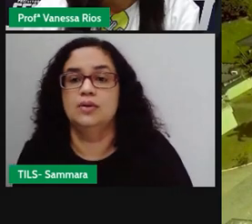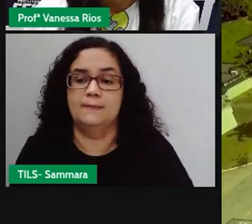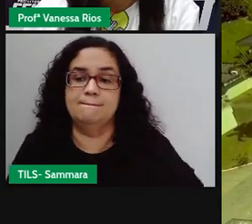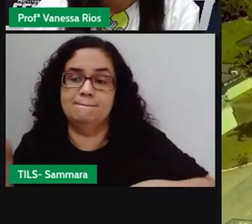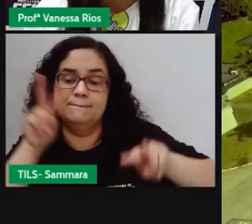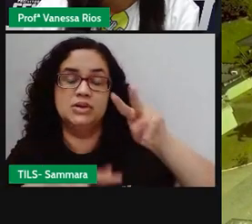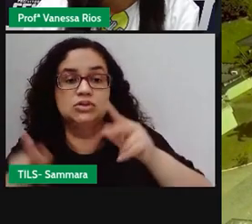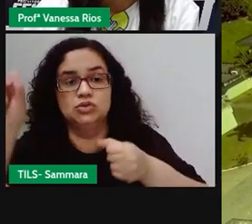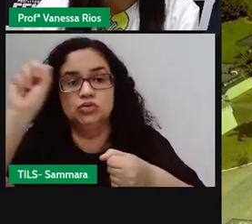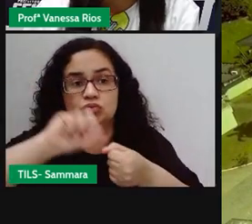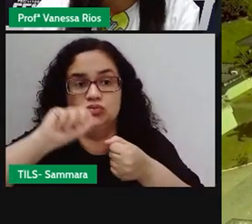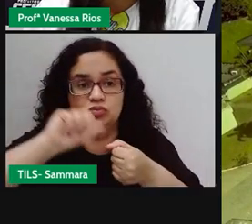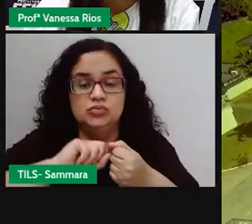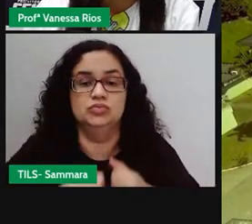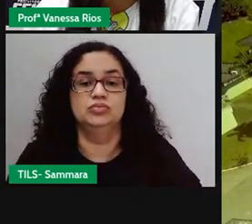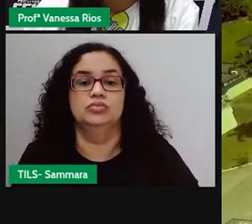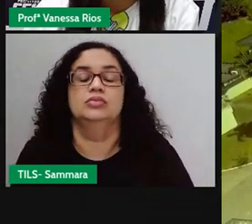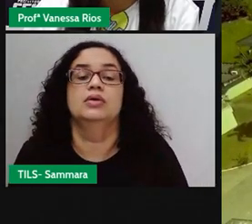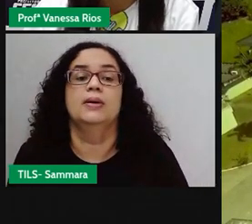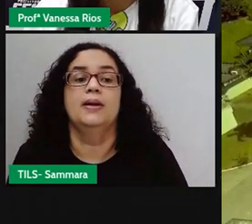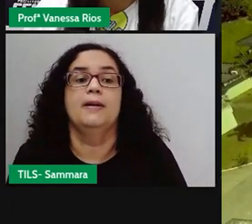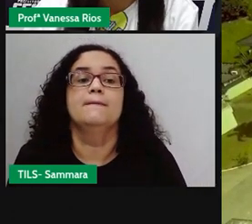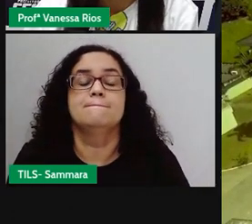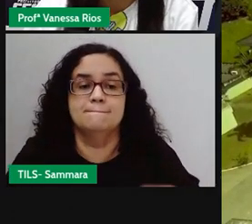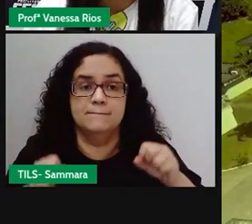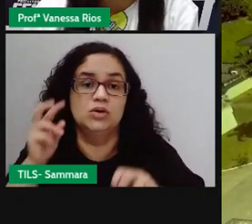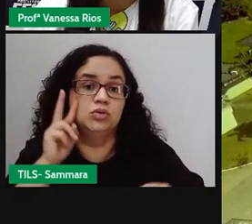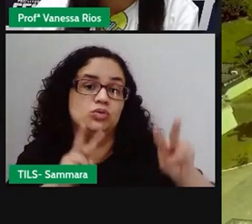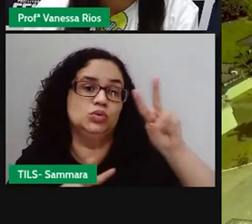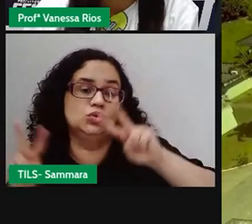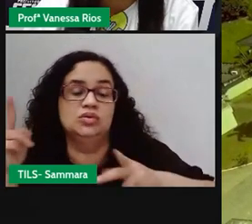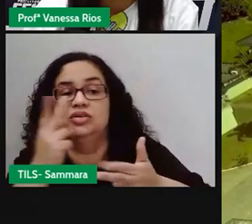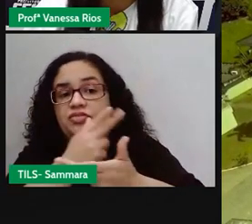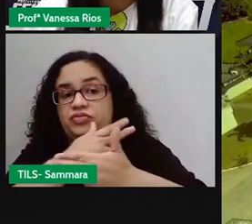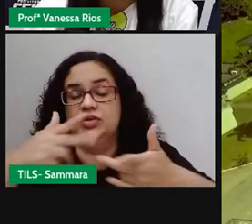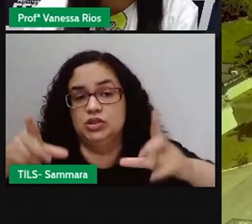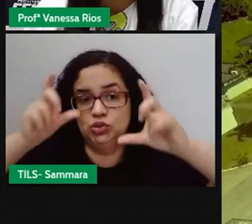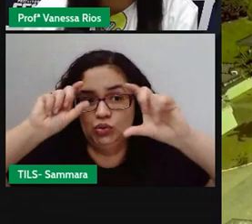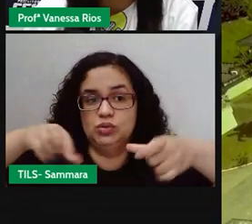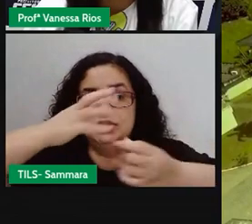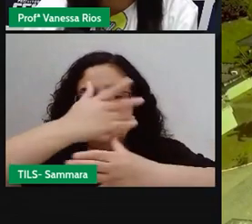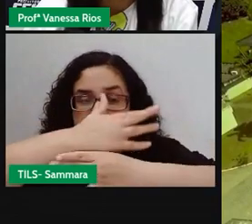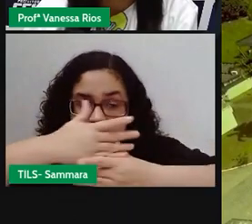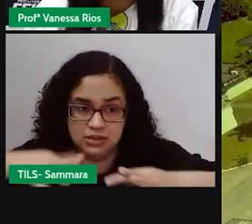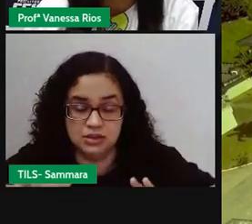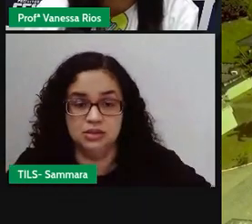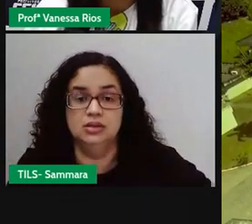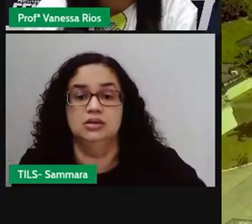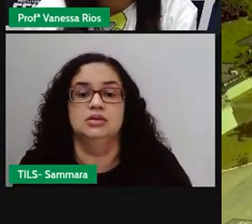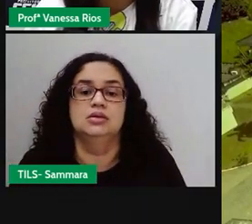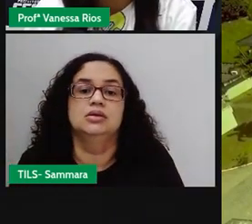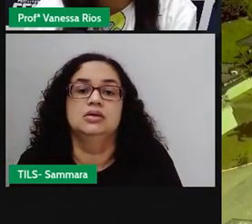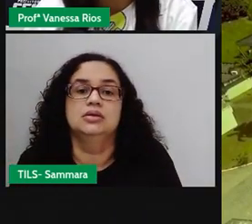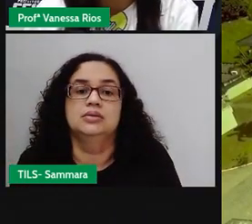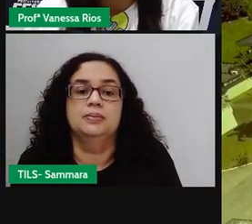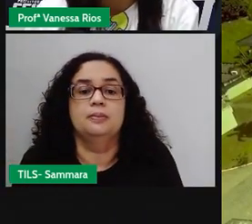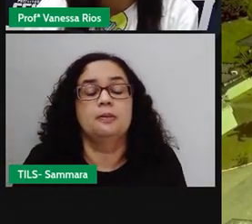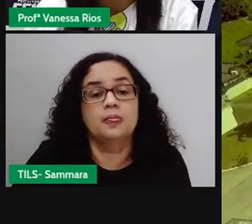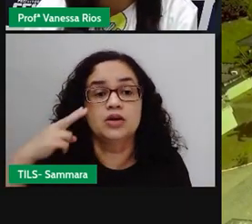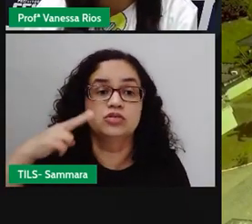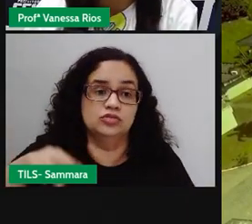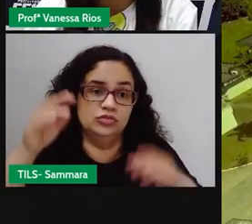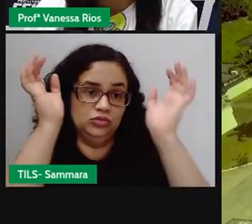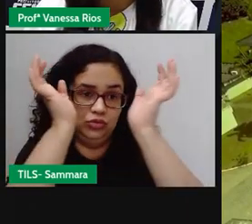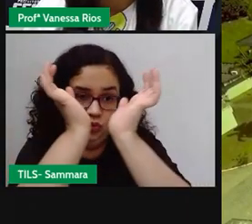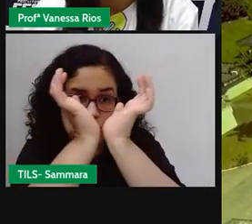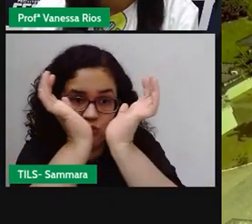aí uma construção muito grande, né? Que pode ser vista de vários lugares da cidade. De longe, a gente já avista a caixa d'água